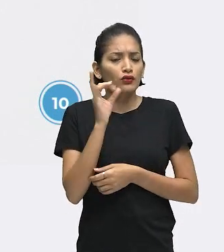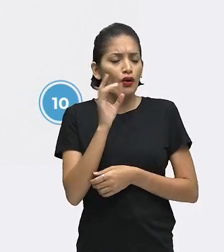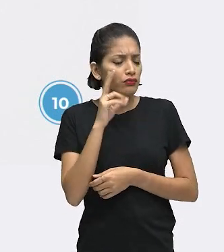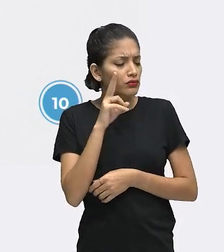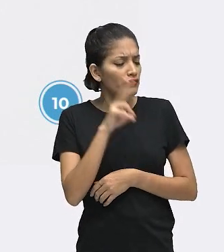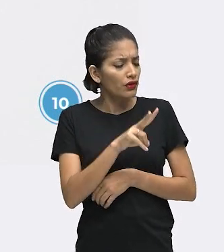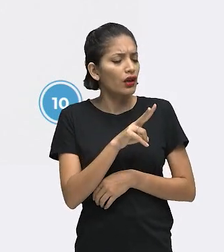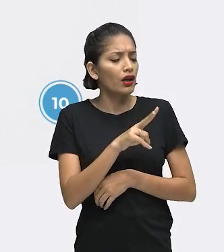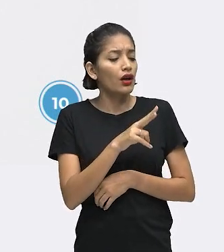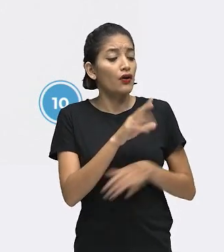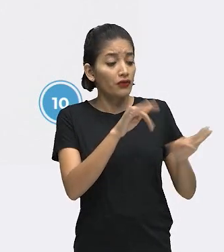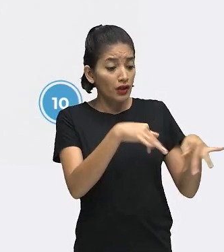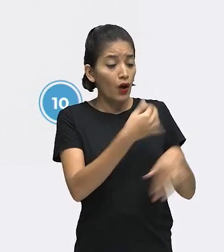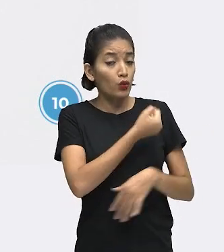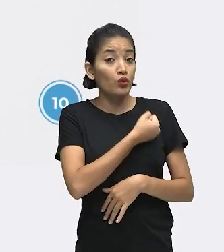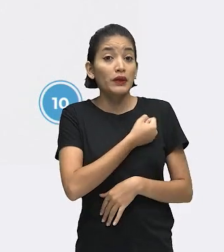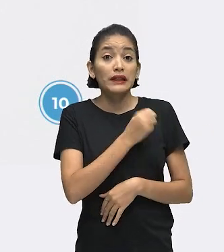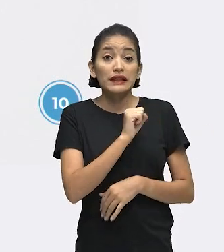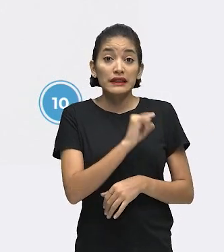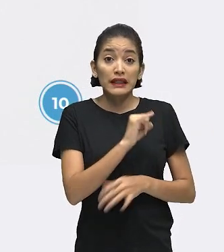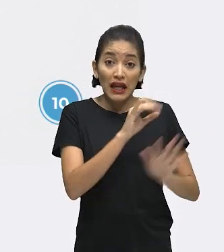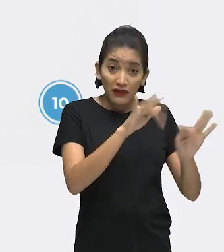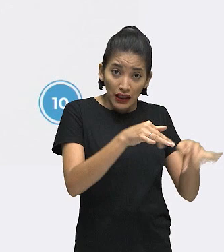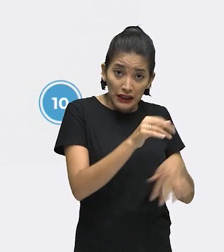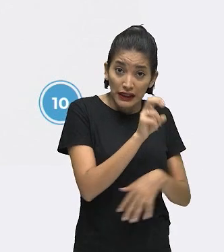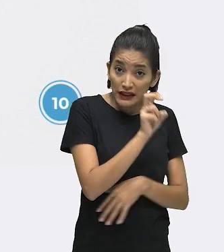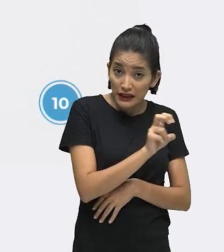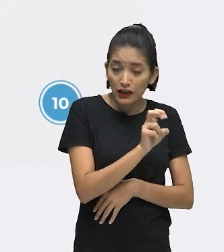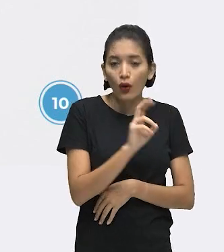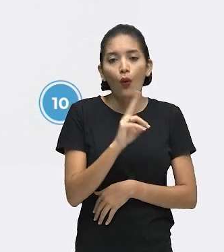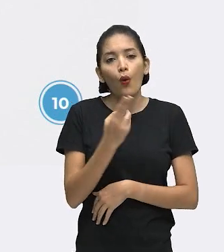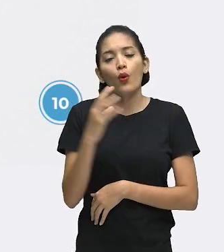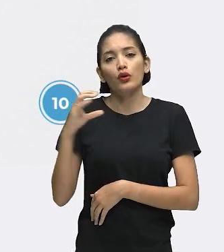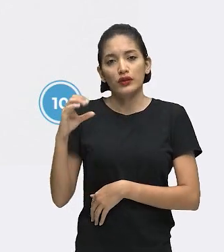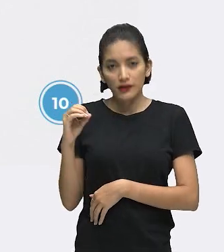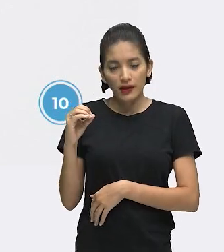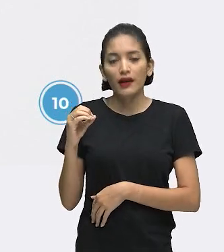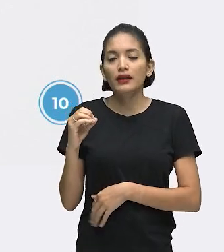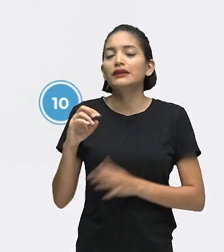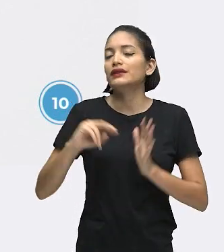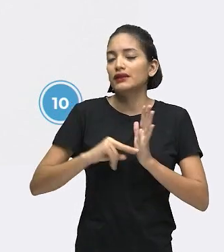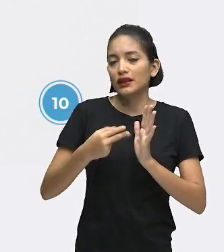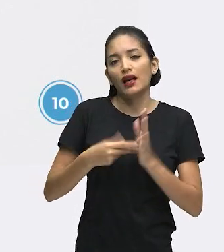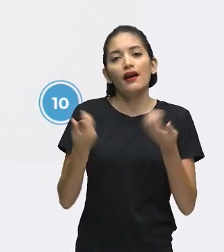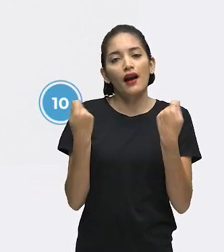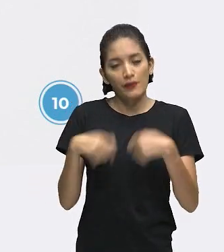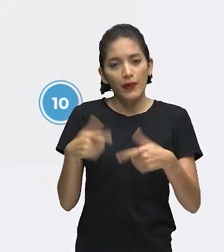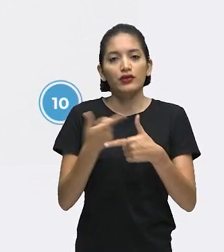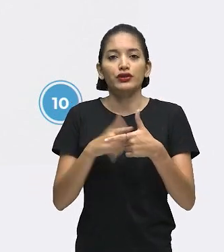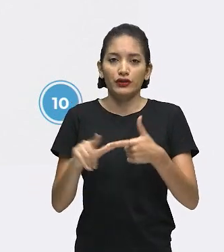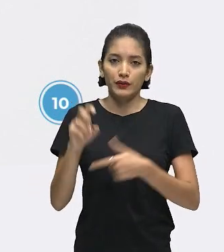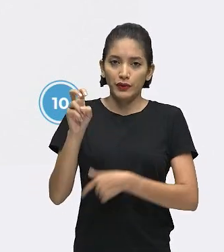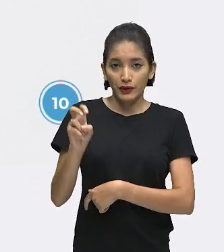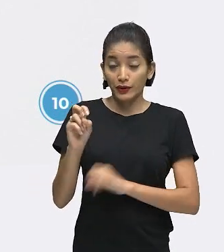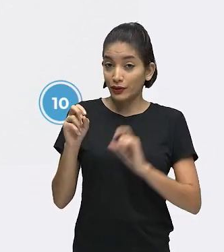último número. Se ele terminar em 5 ou se ele terminar em 0, significa que ele é divisível por